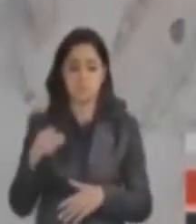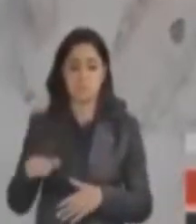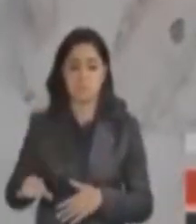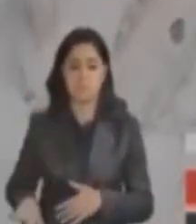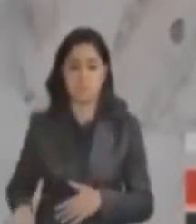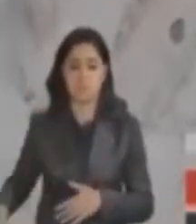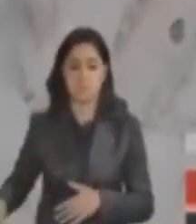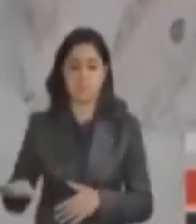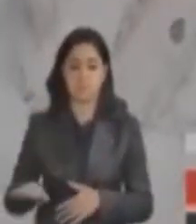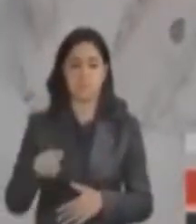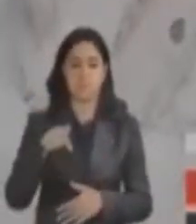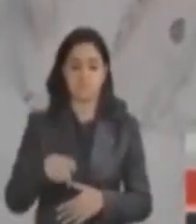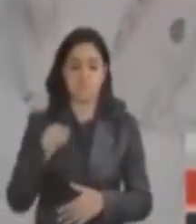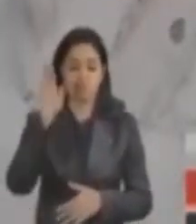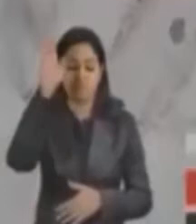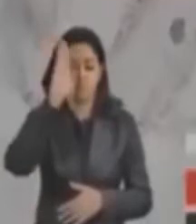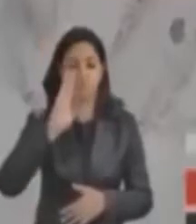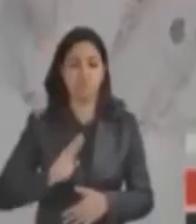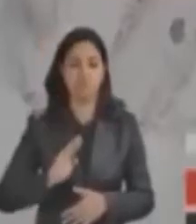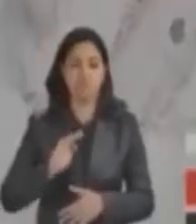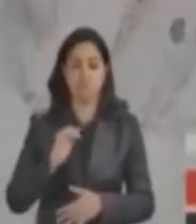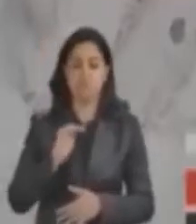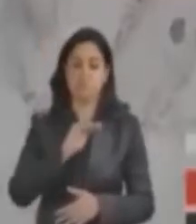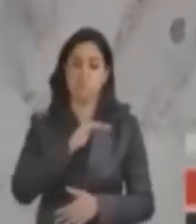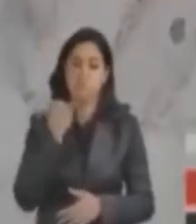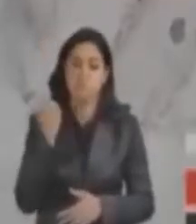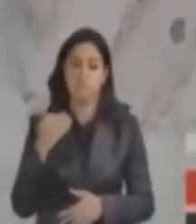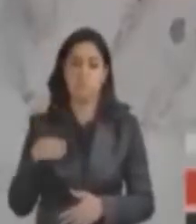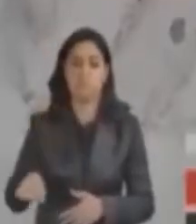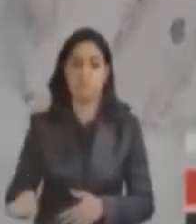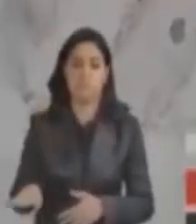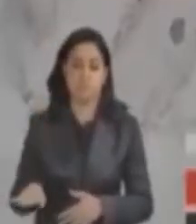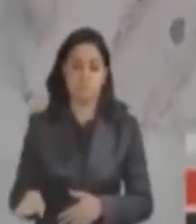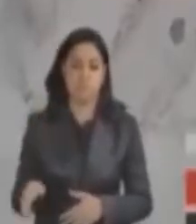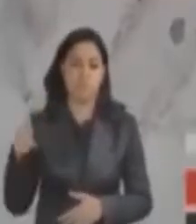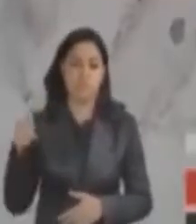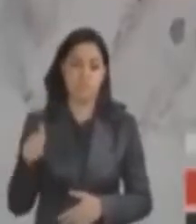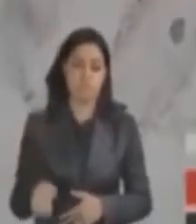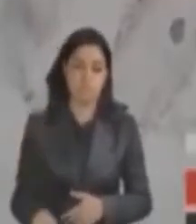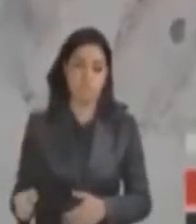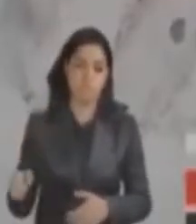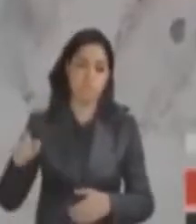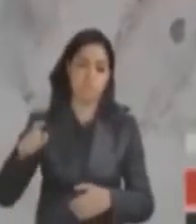a mortalidade infantil mais uma vez se retoma